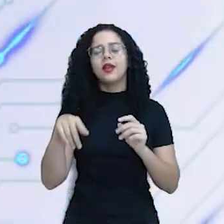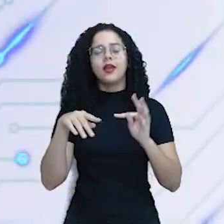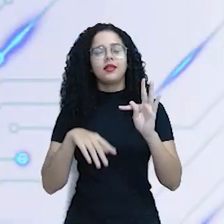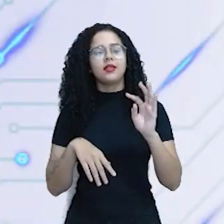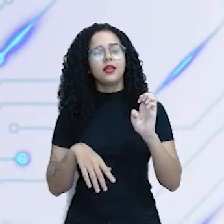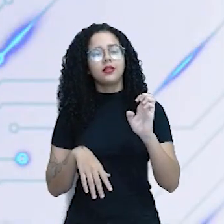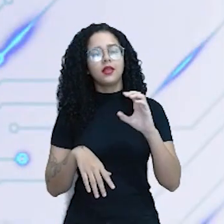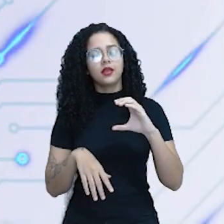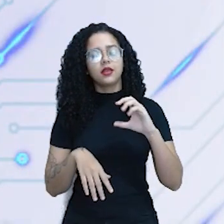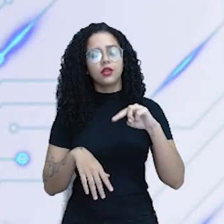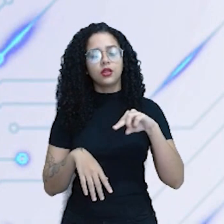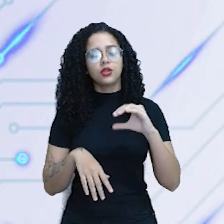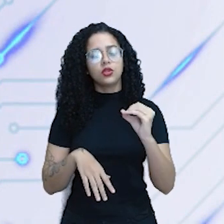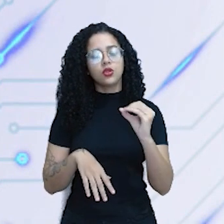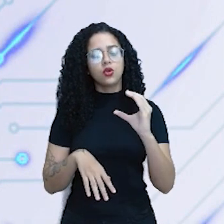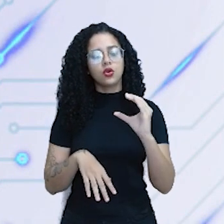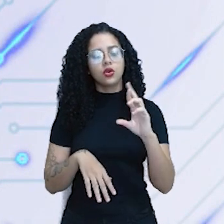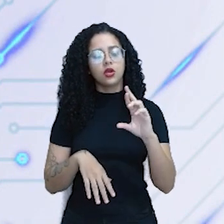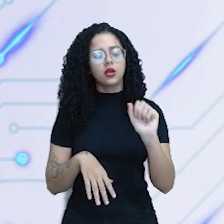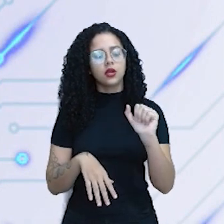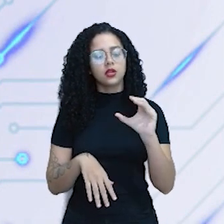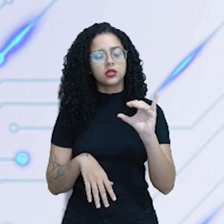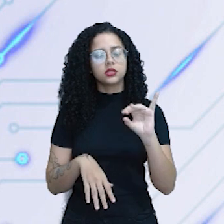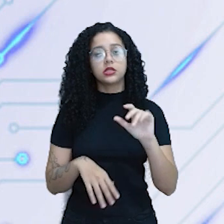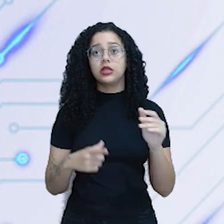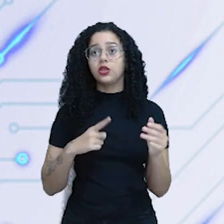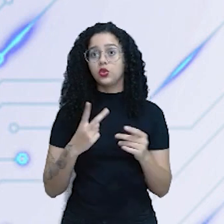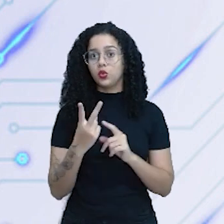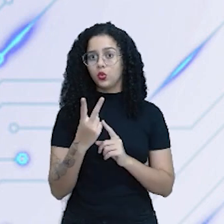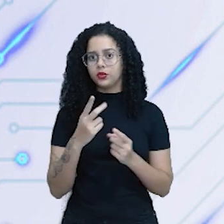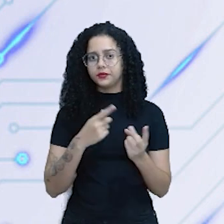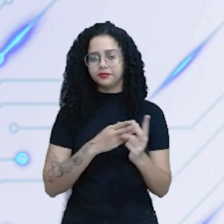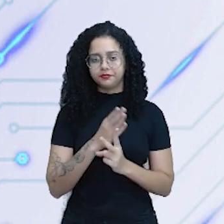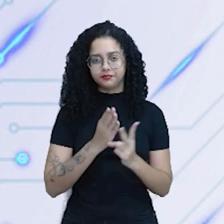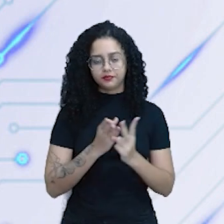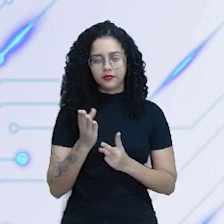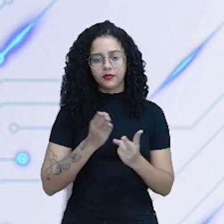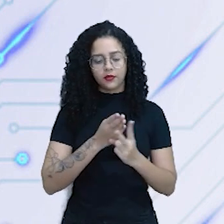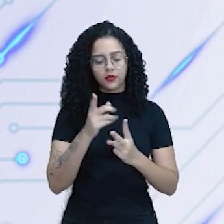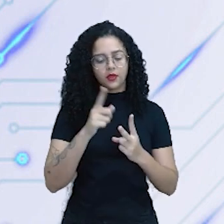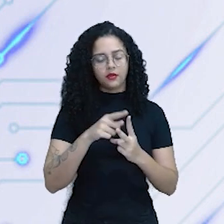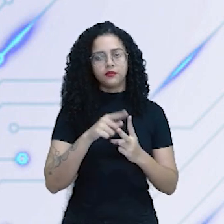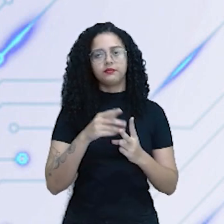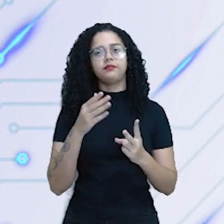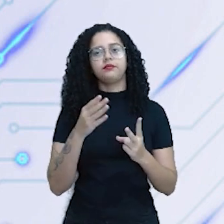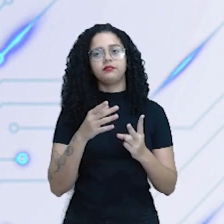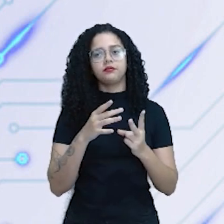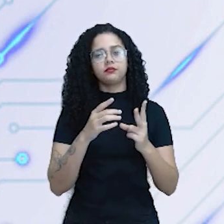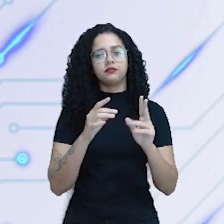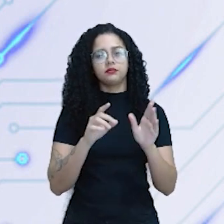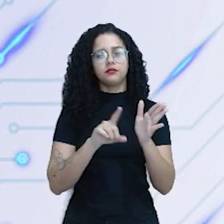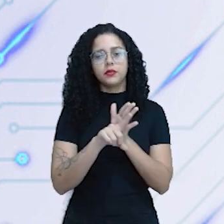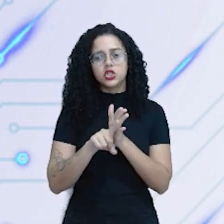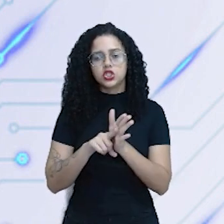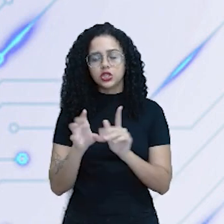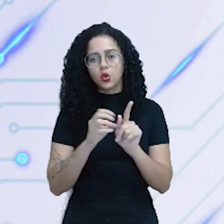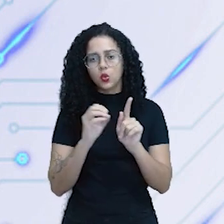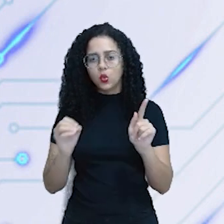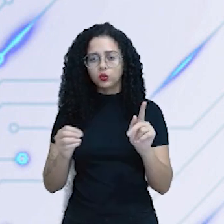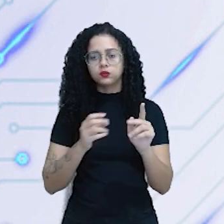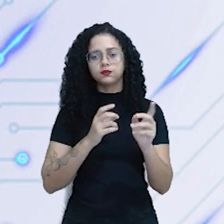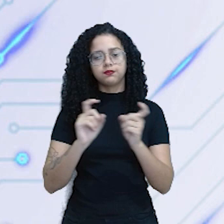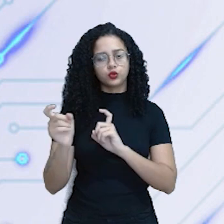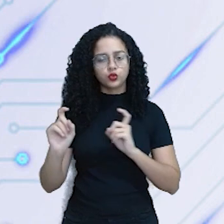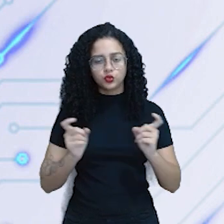vocês tem 2 momentos aí enquanto desafio, tá certo? Vocês vão primeiro fazer aquela googlada, discutir em sala de aula com o seu tutor,